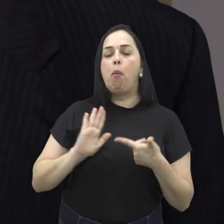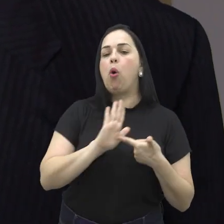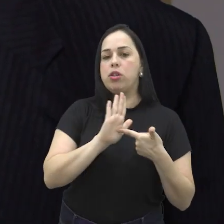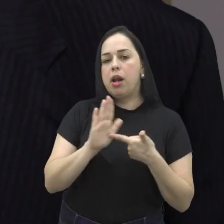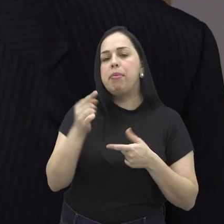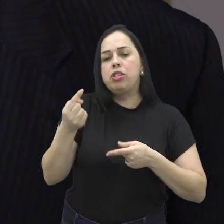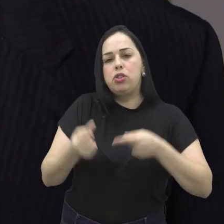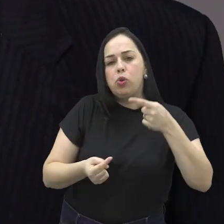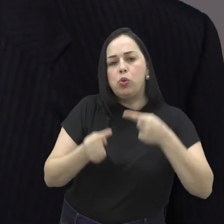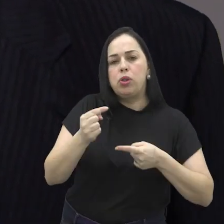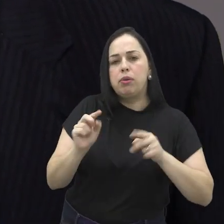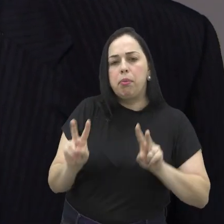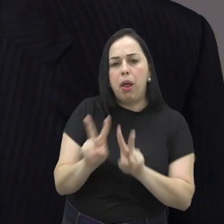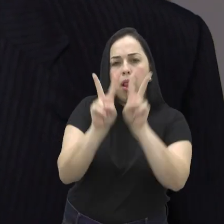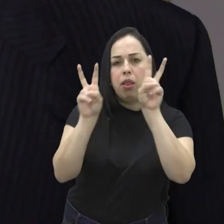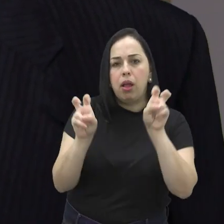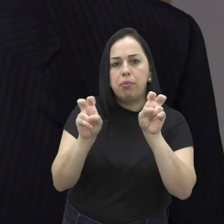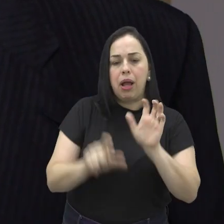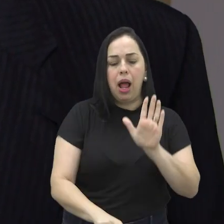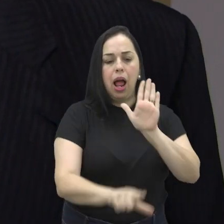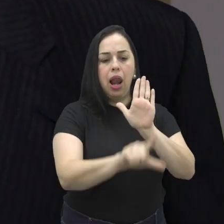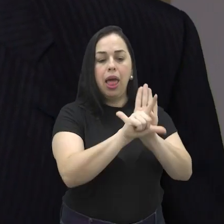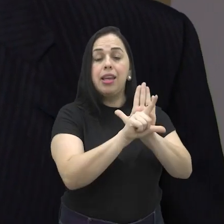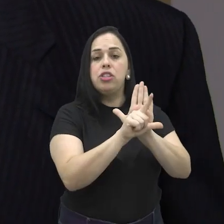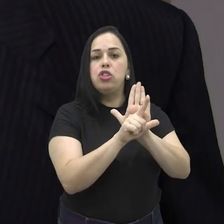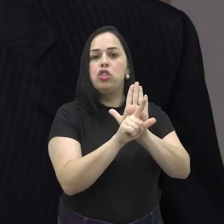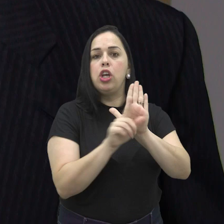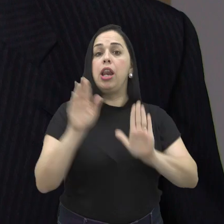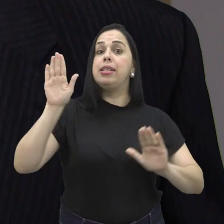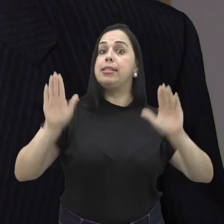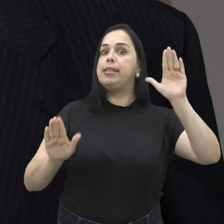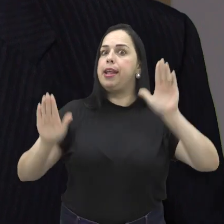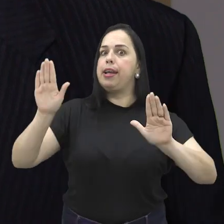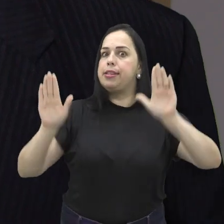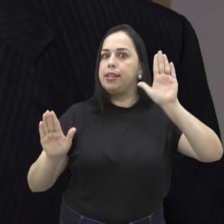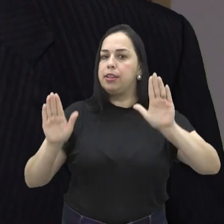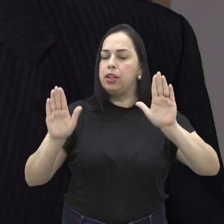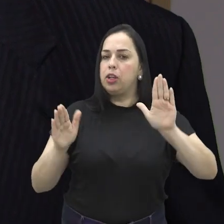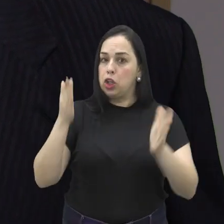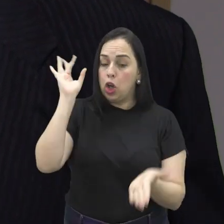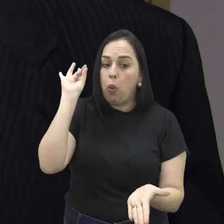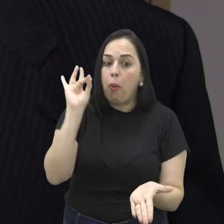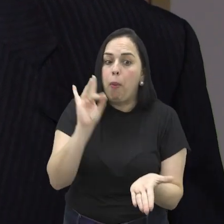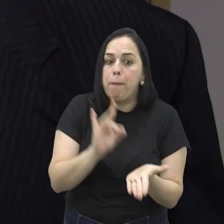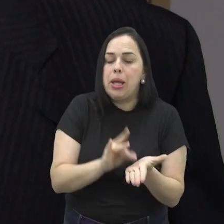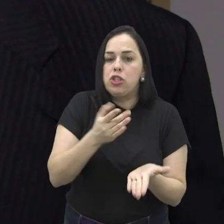também discussões sobre a nova lei de licitações, que